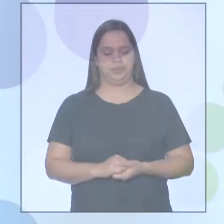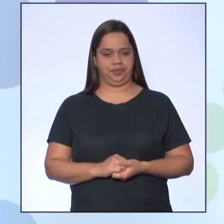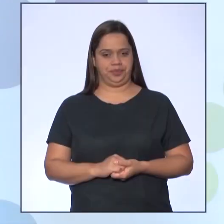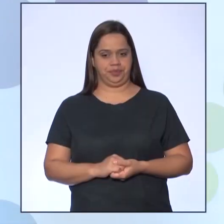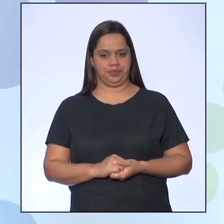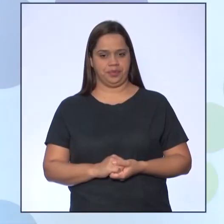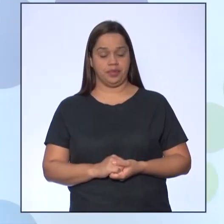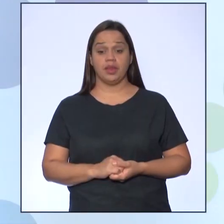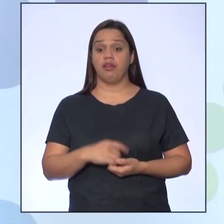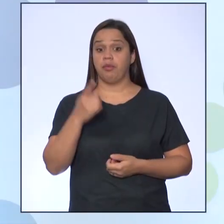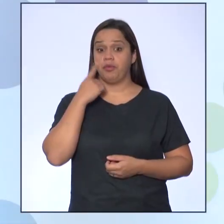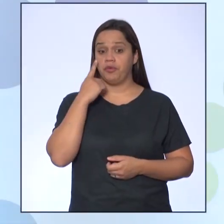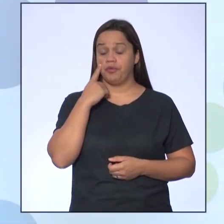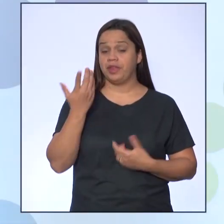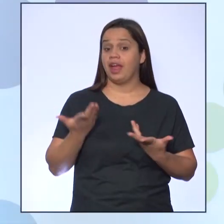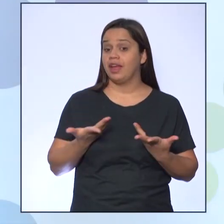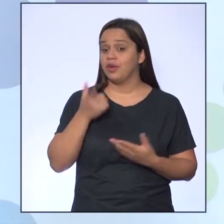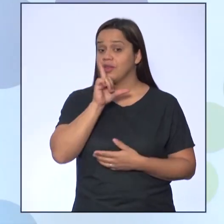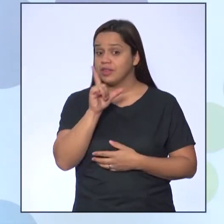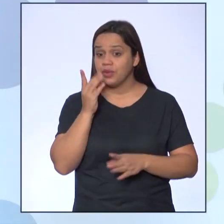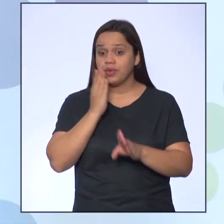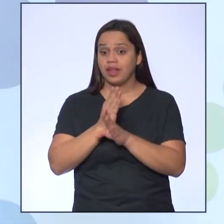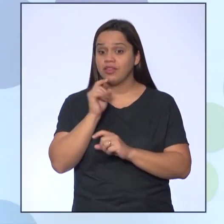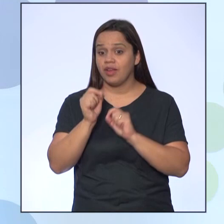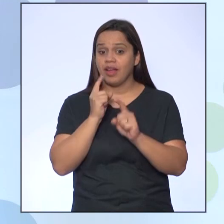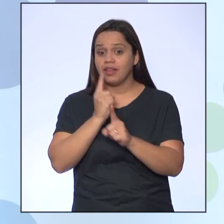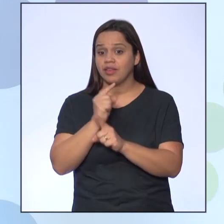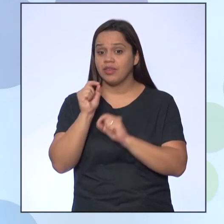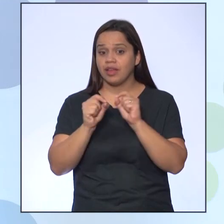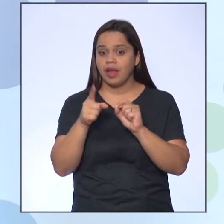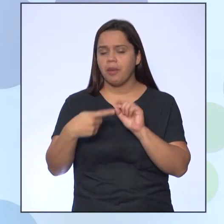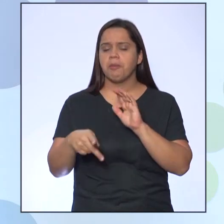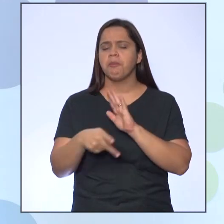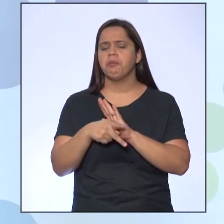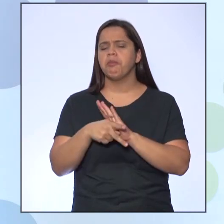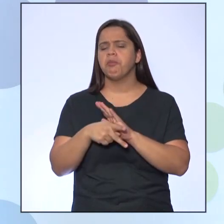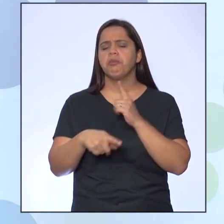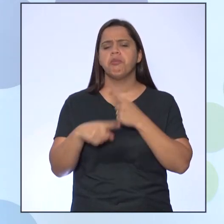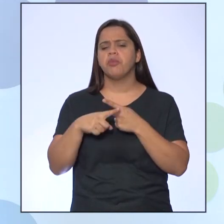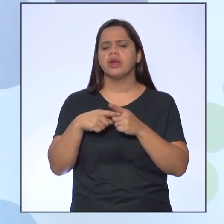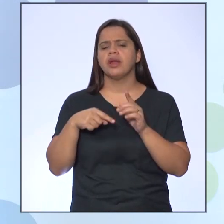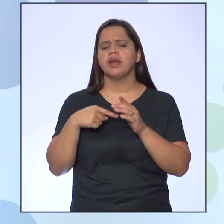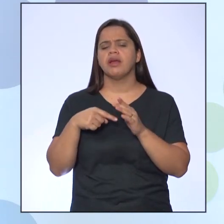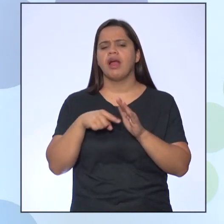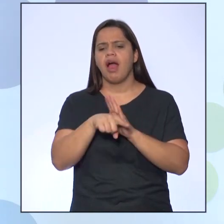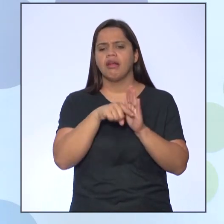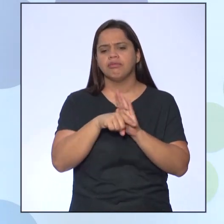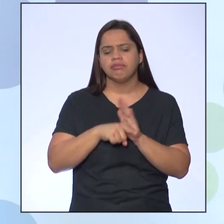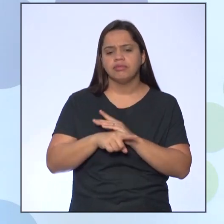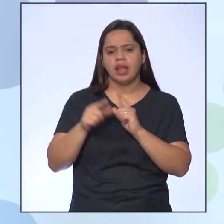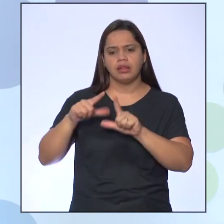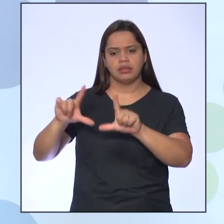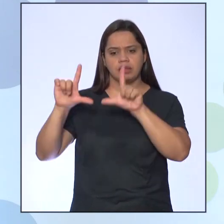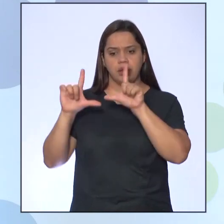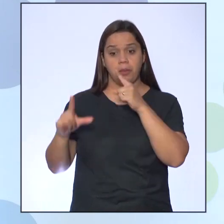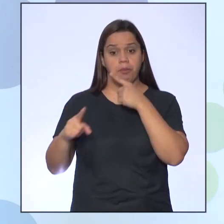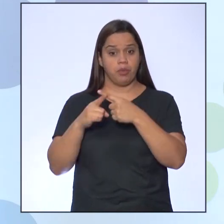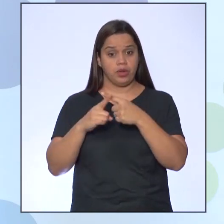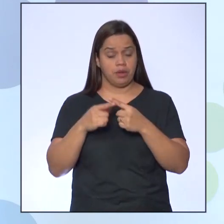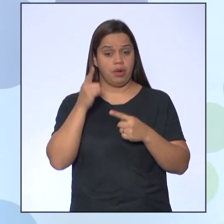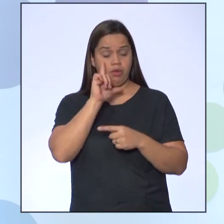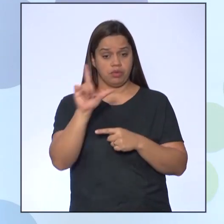Vamos lá? E aí, conseguiram identificar? Por que essa análise de imagem? Primeiro ponto para a gente entender a técnica de um esporte, né, ou de